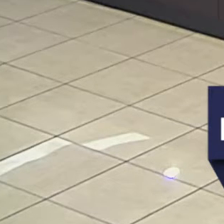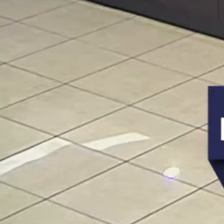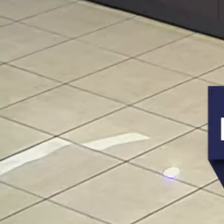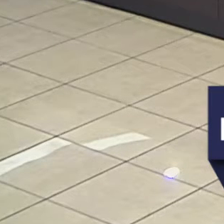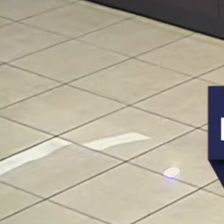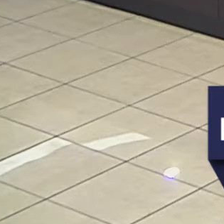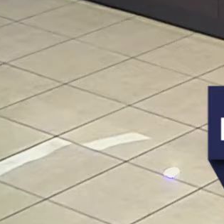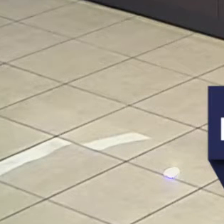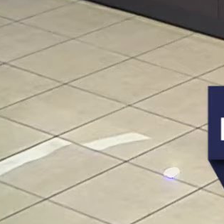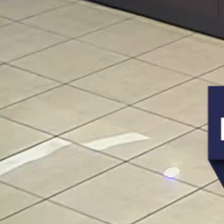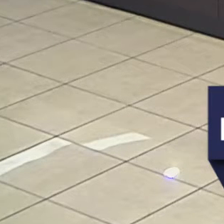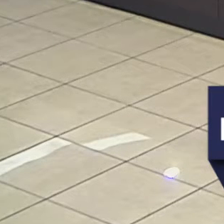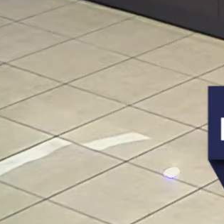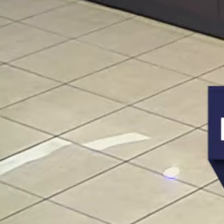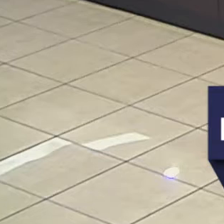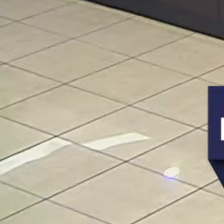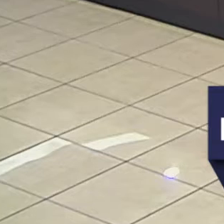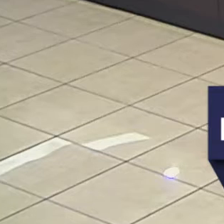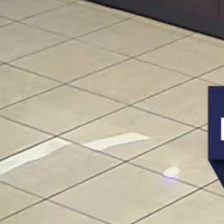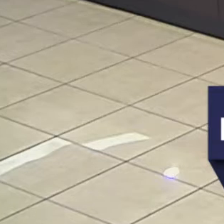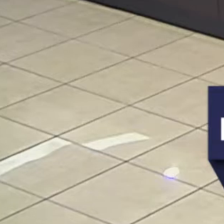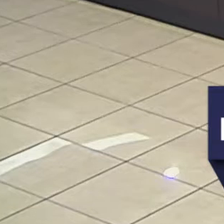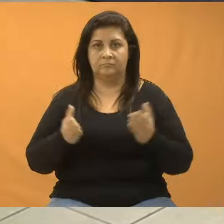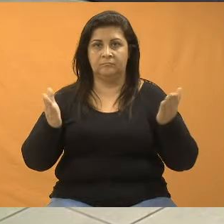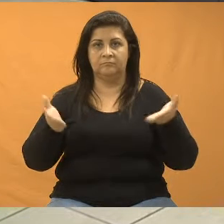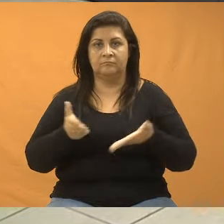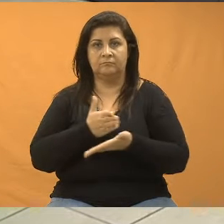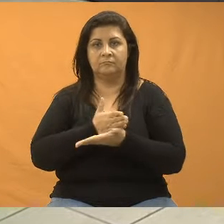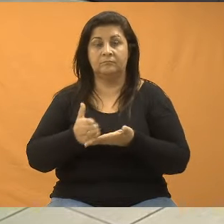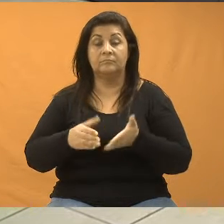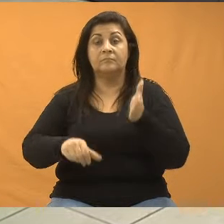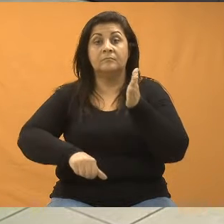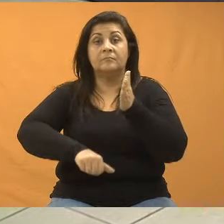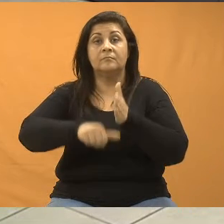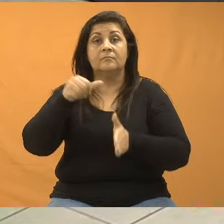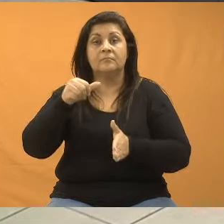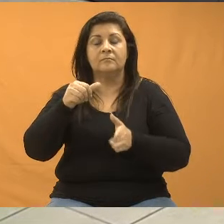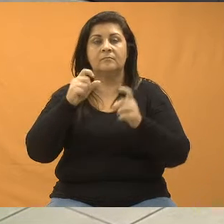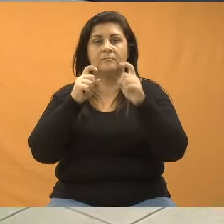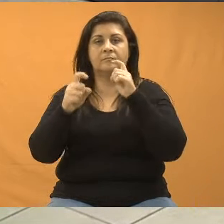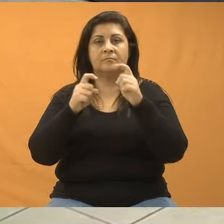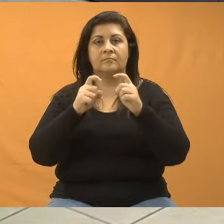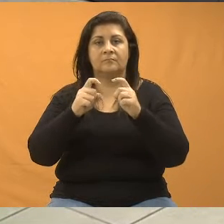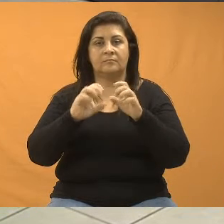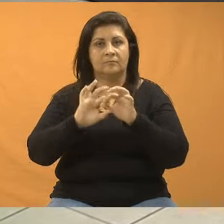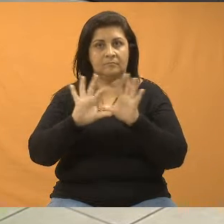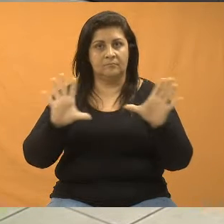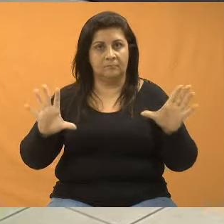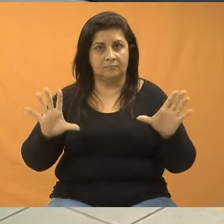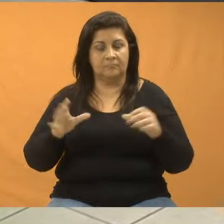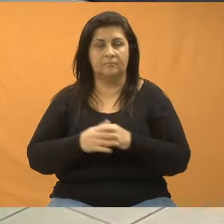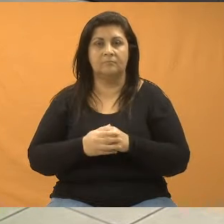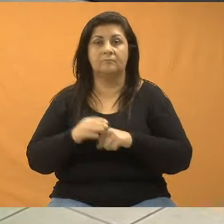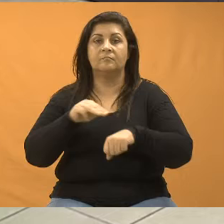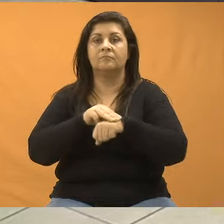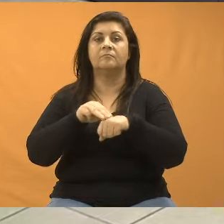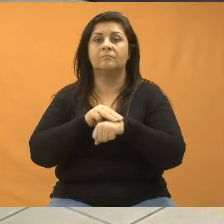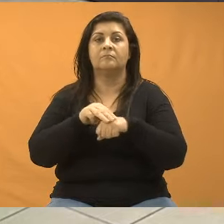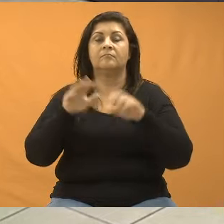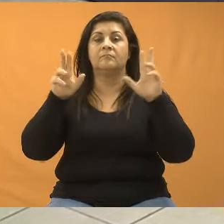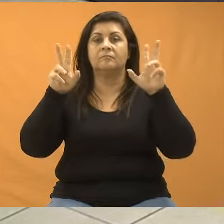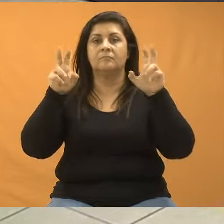Boa noite a todos. Hoje daremos início à primeira audiência pública para discutirmos aí o fim